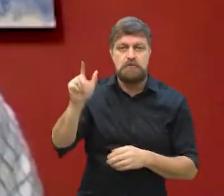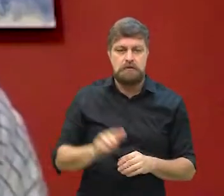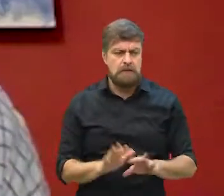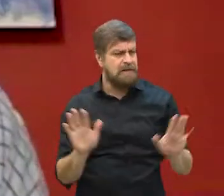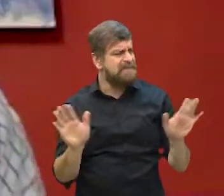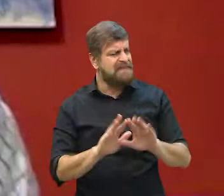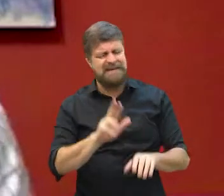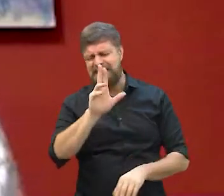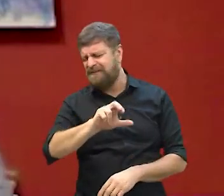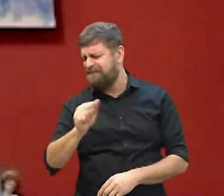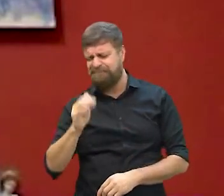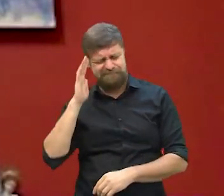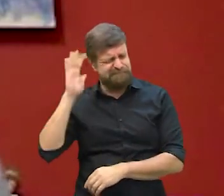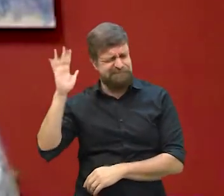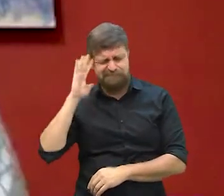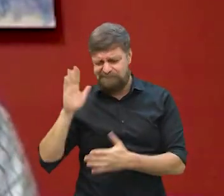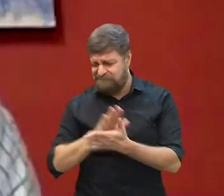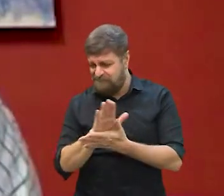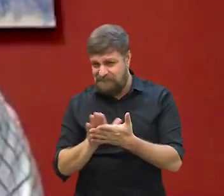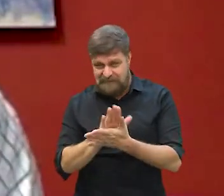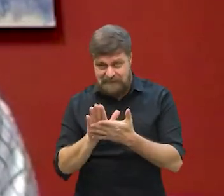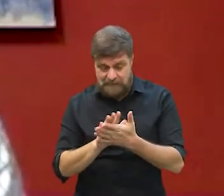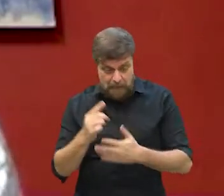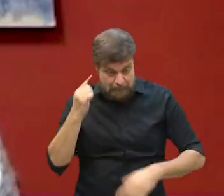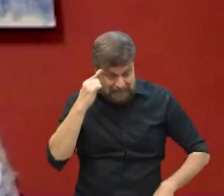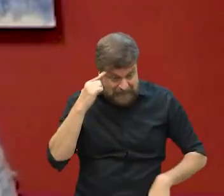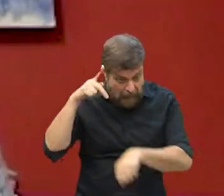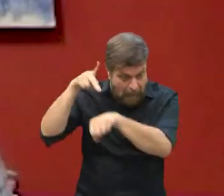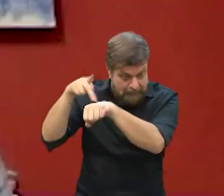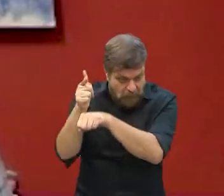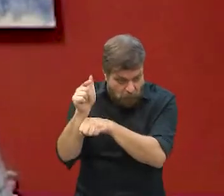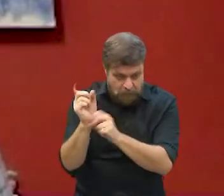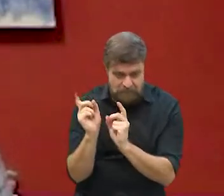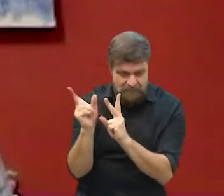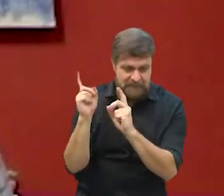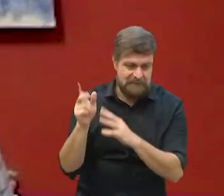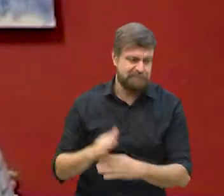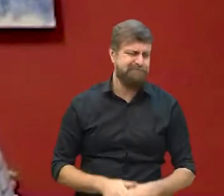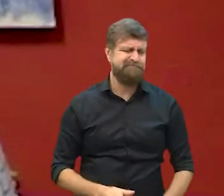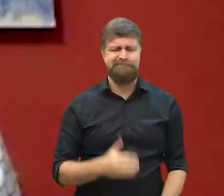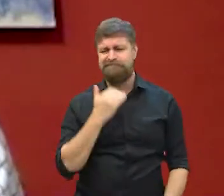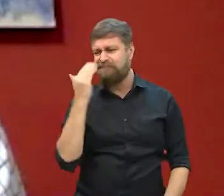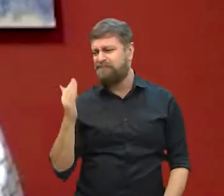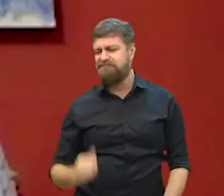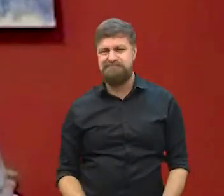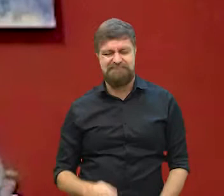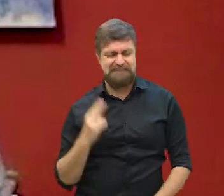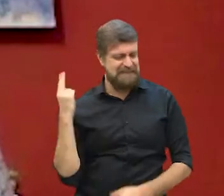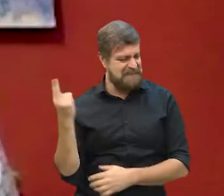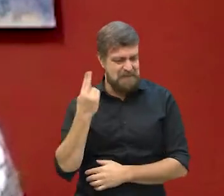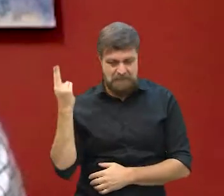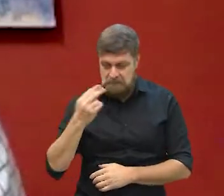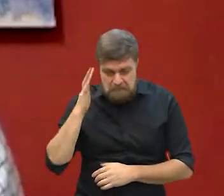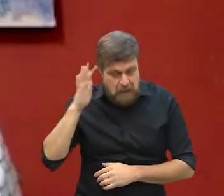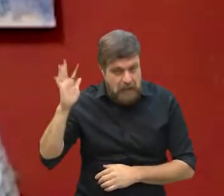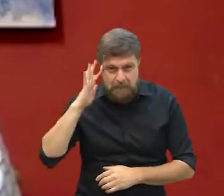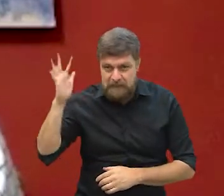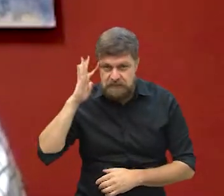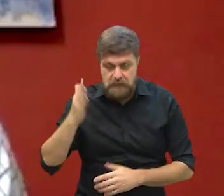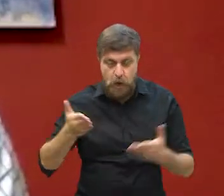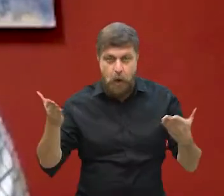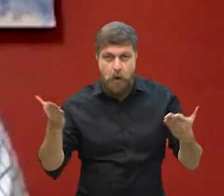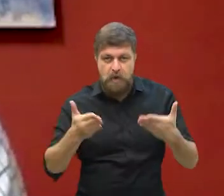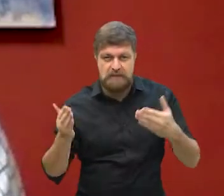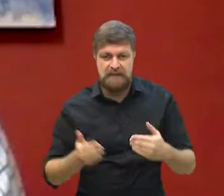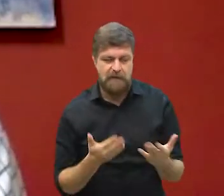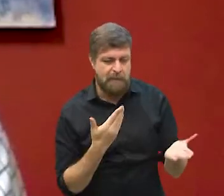não, nunca. Nunca imaginei que a gente chegaria tão longe, né? Agora eu tenho certeza para onde nós vamos, mas nunca imaginei. Hoje mesmo eu